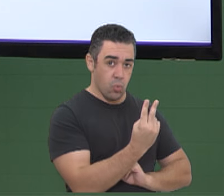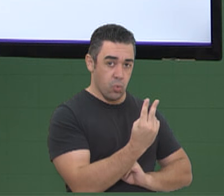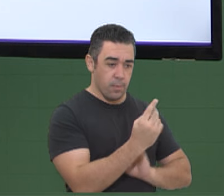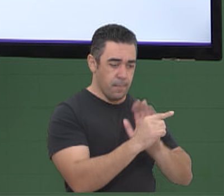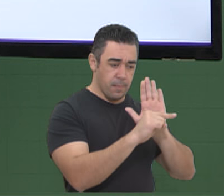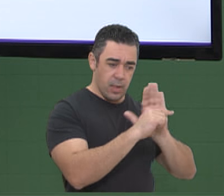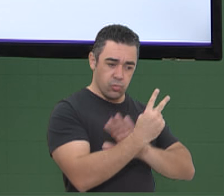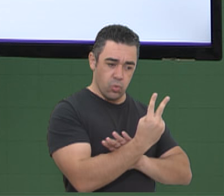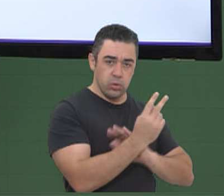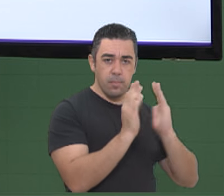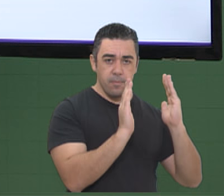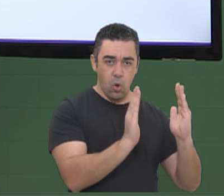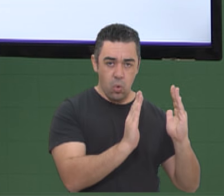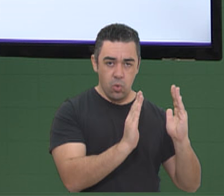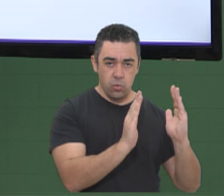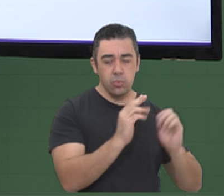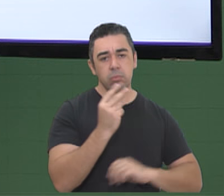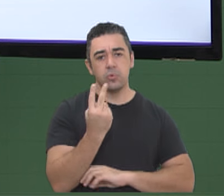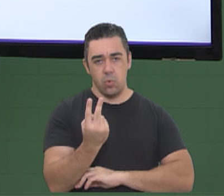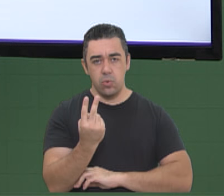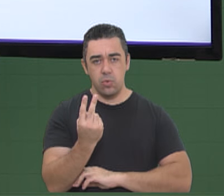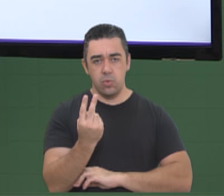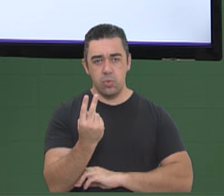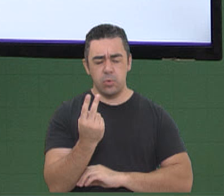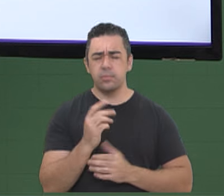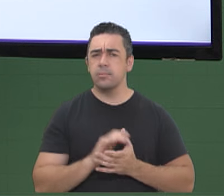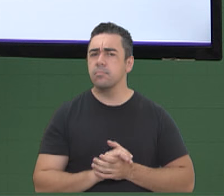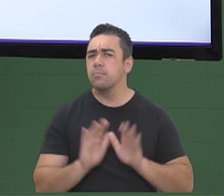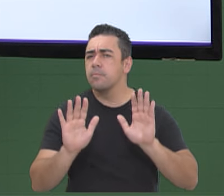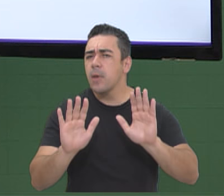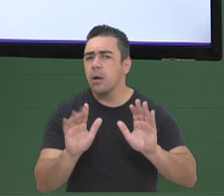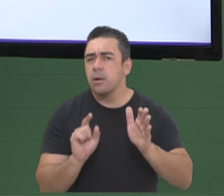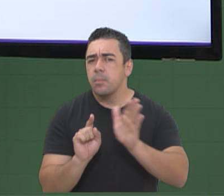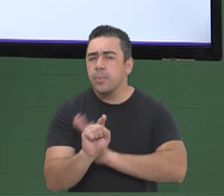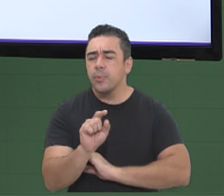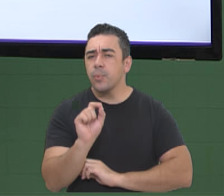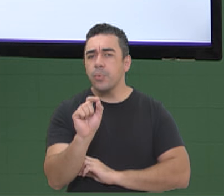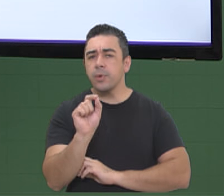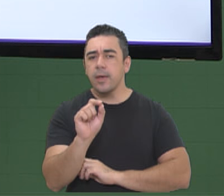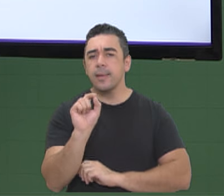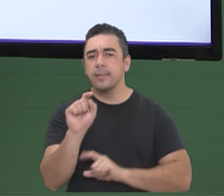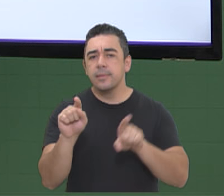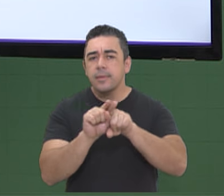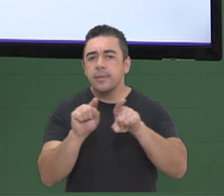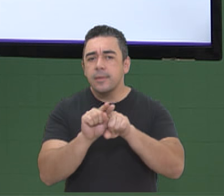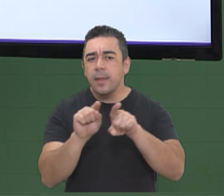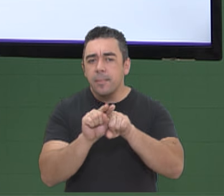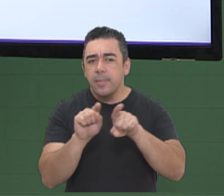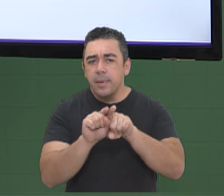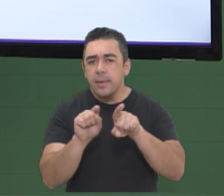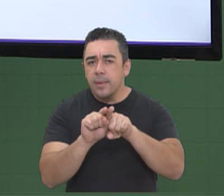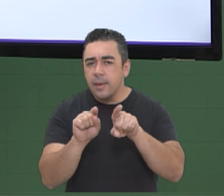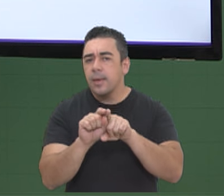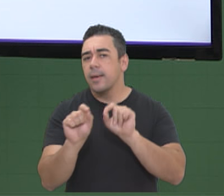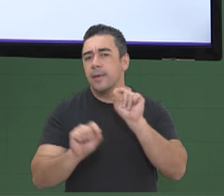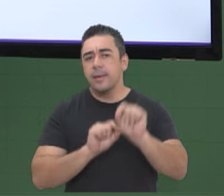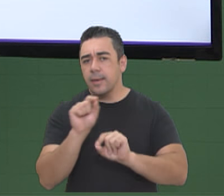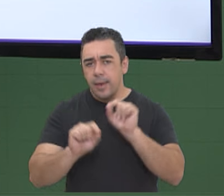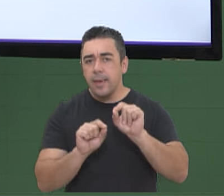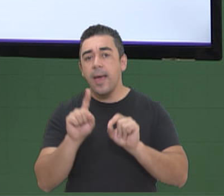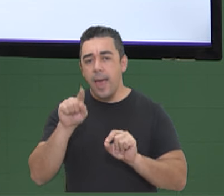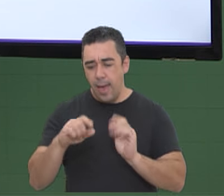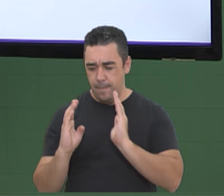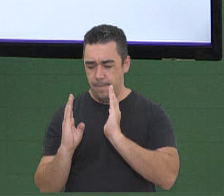quem é o módulo de menos 2? 2. Mas quem vai ser também o módulo de... quem também